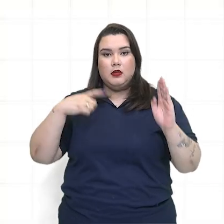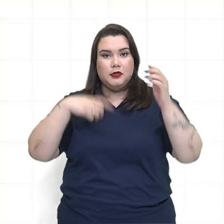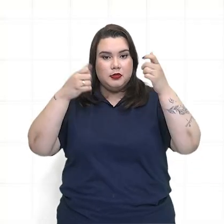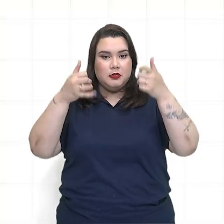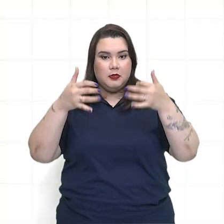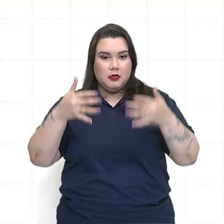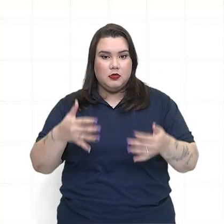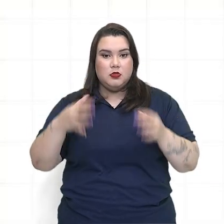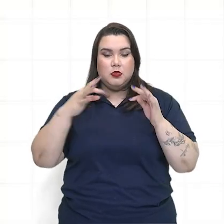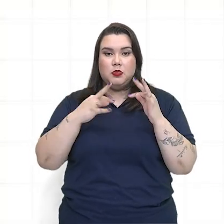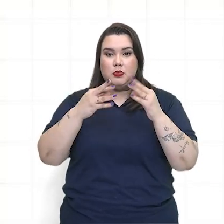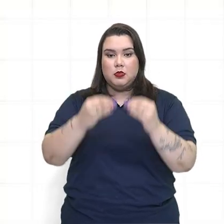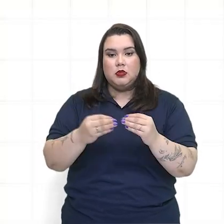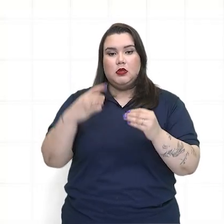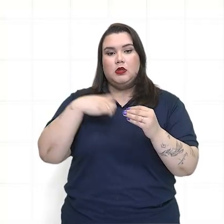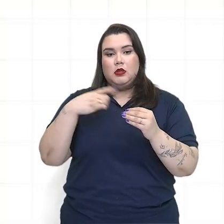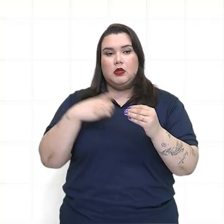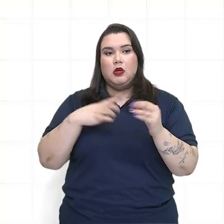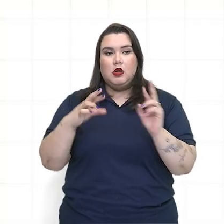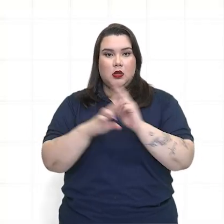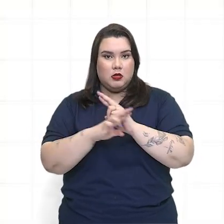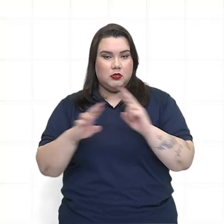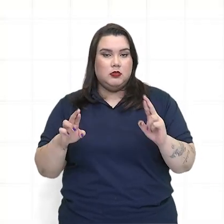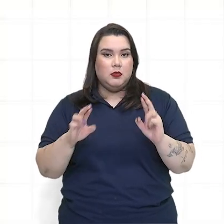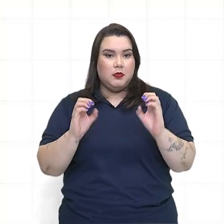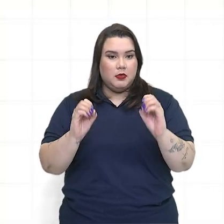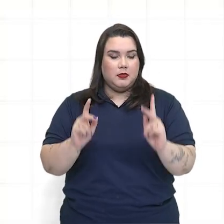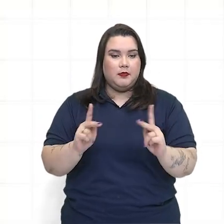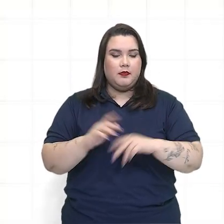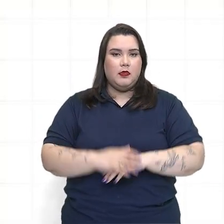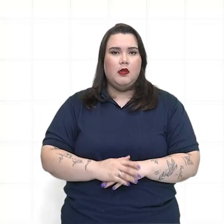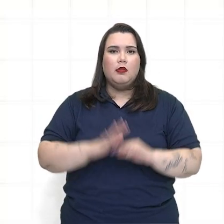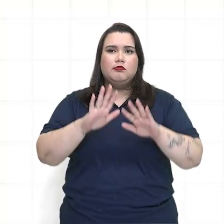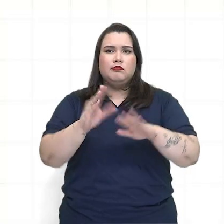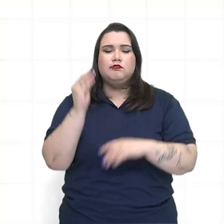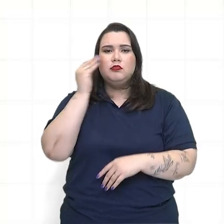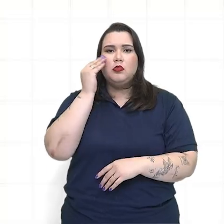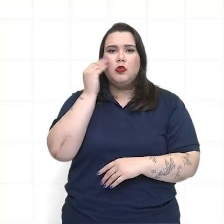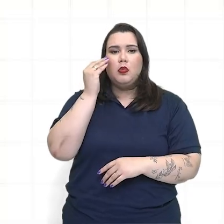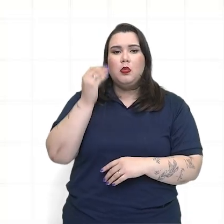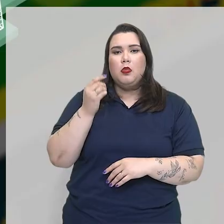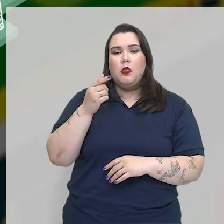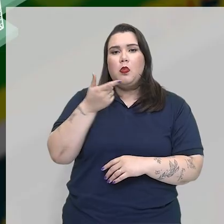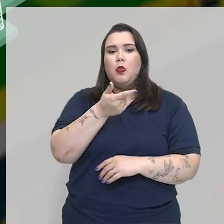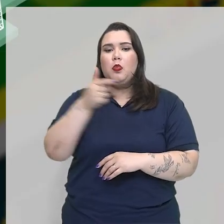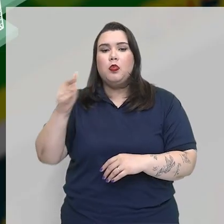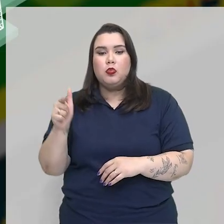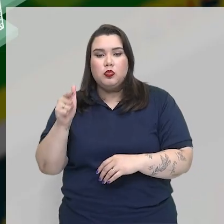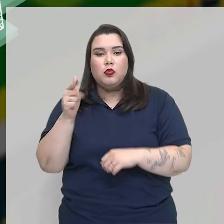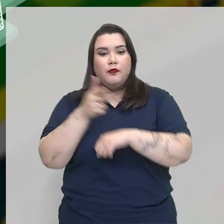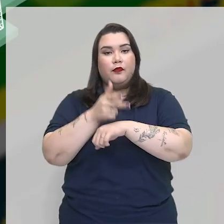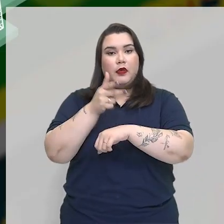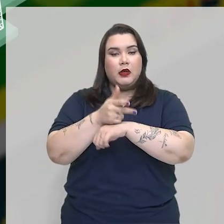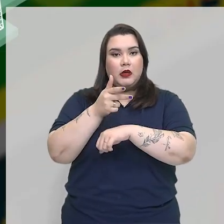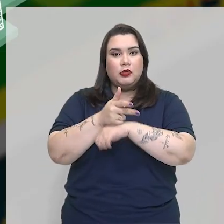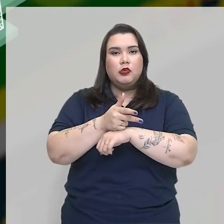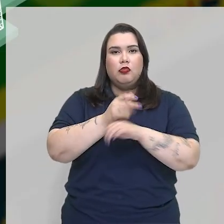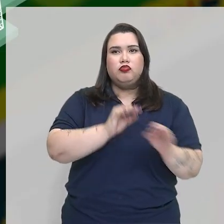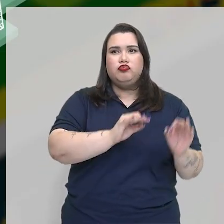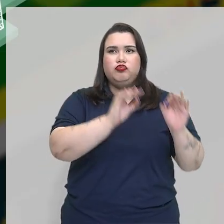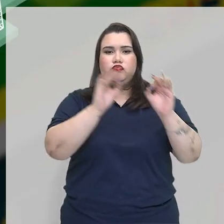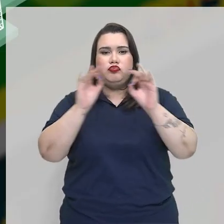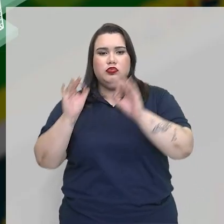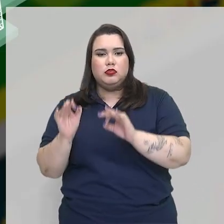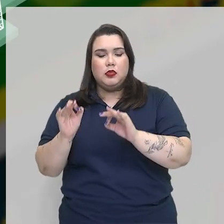um todo de segmento de reta. Beleza? Vejamos agora um VTzinho para nortear